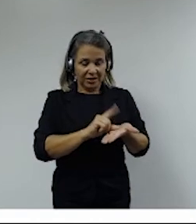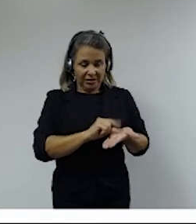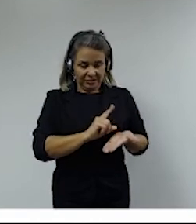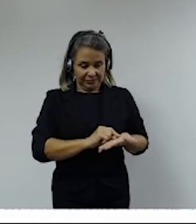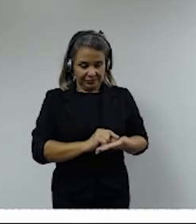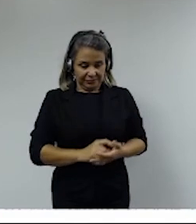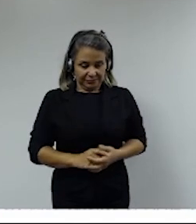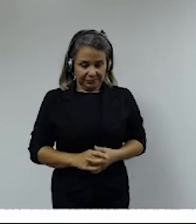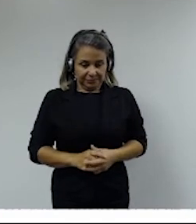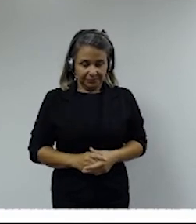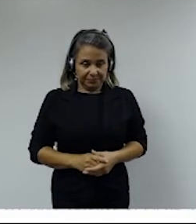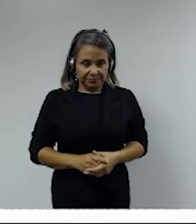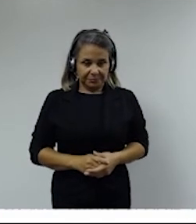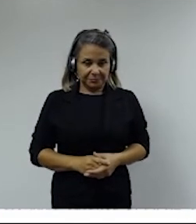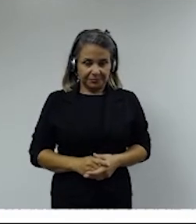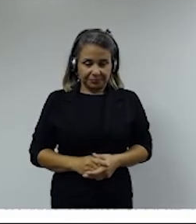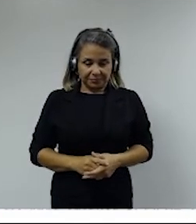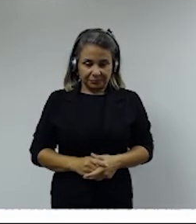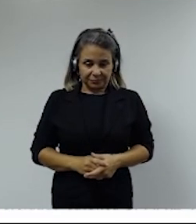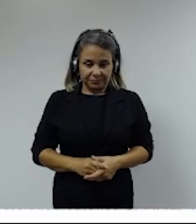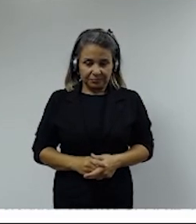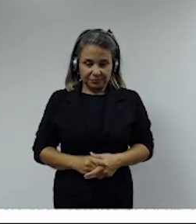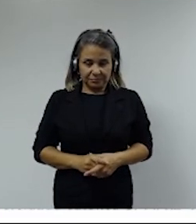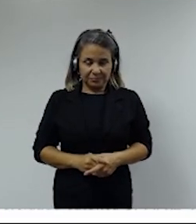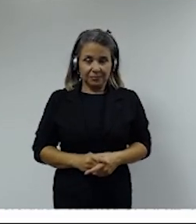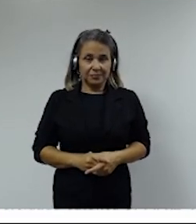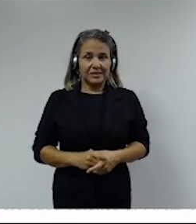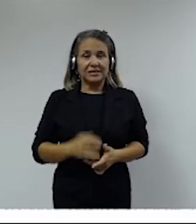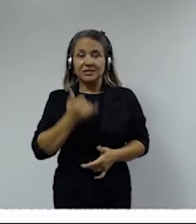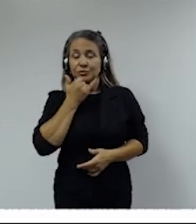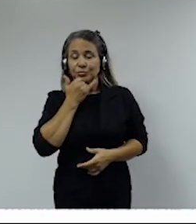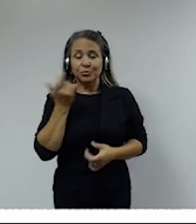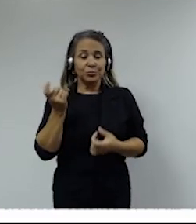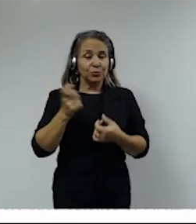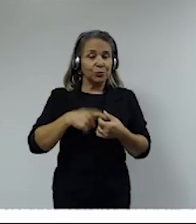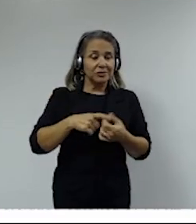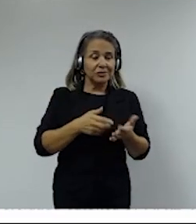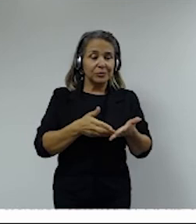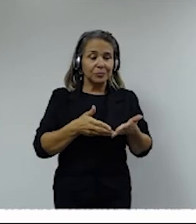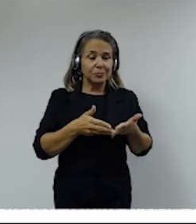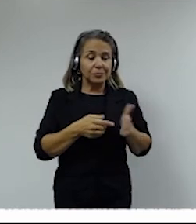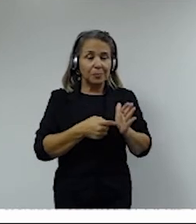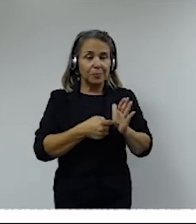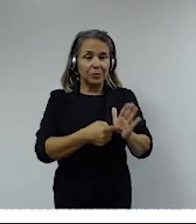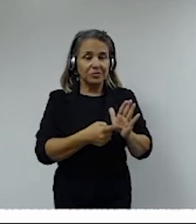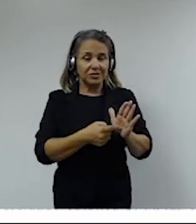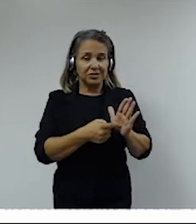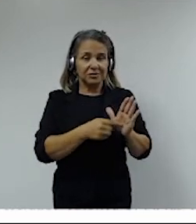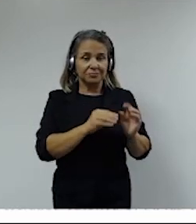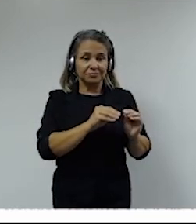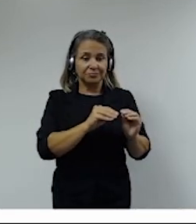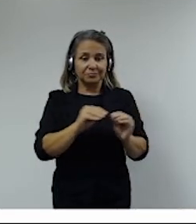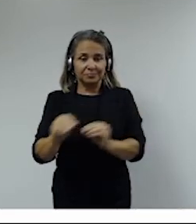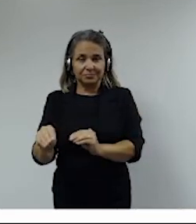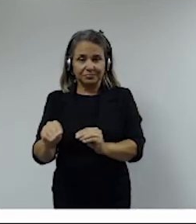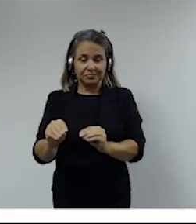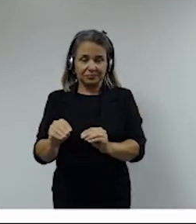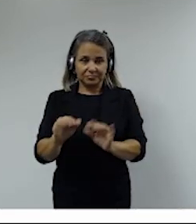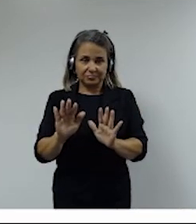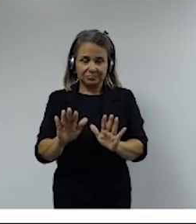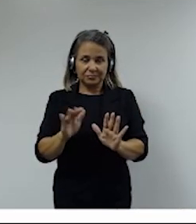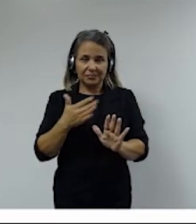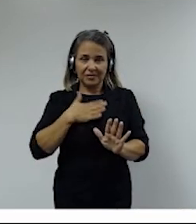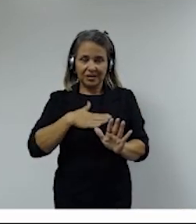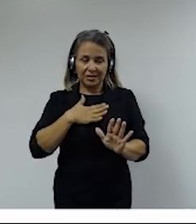voltar aqui, e eu não estou conseguindo puxar isso daqui para baixo.